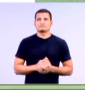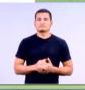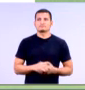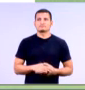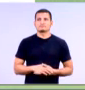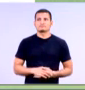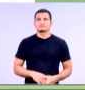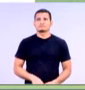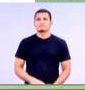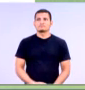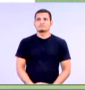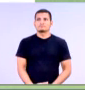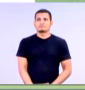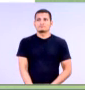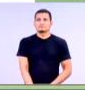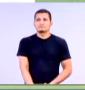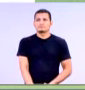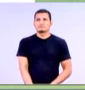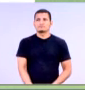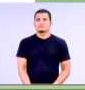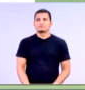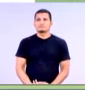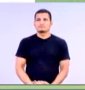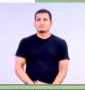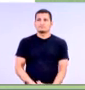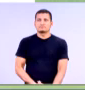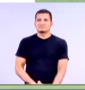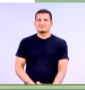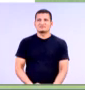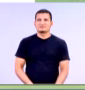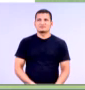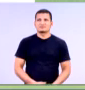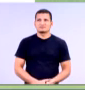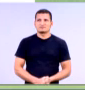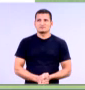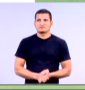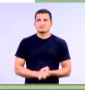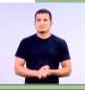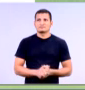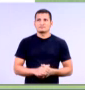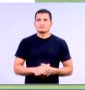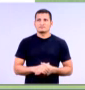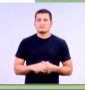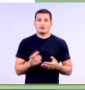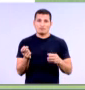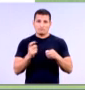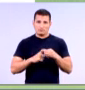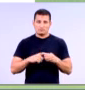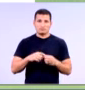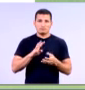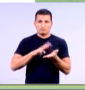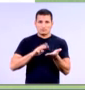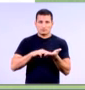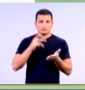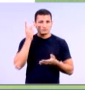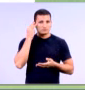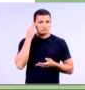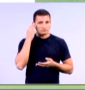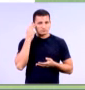vamos voltar aqui aos métodos normais, né? Os métodos que definem a ação.